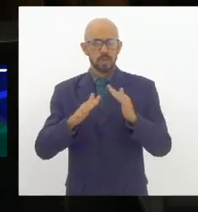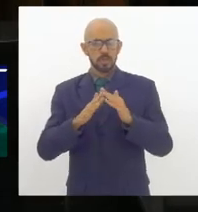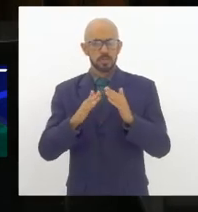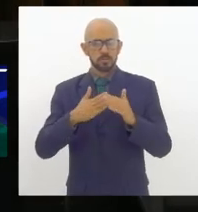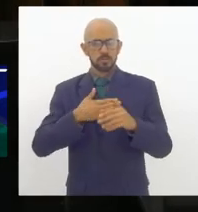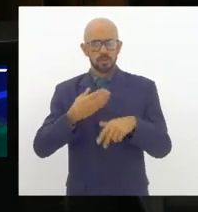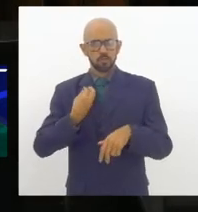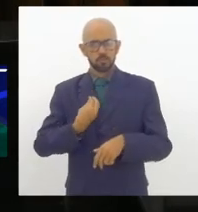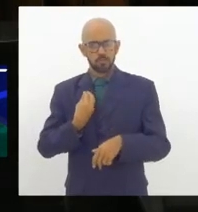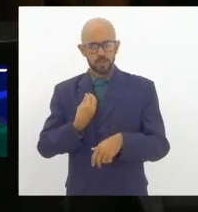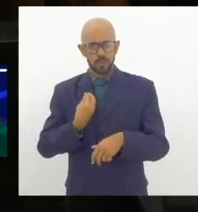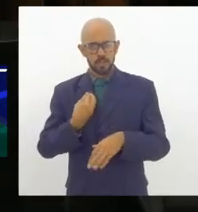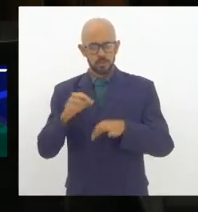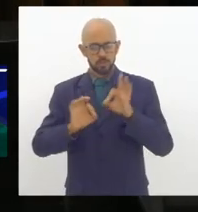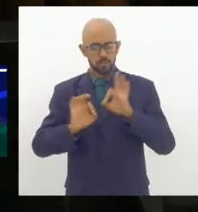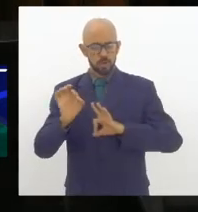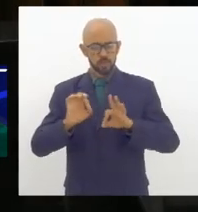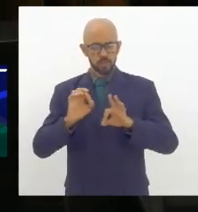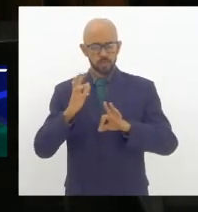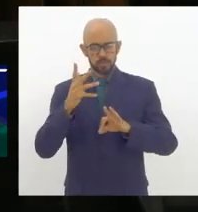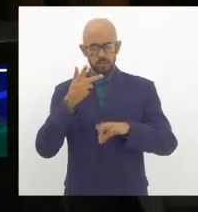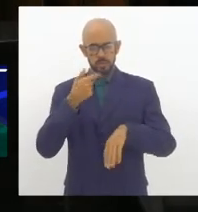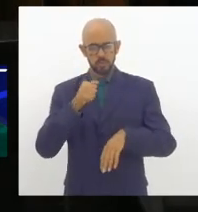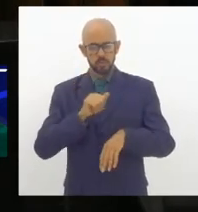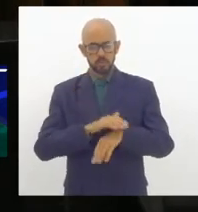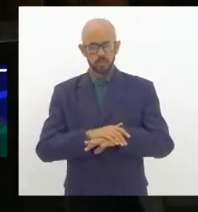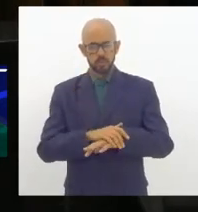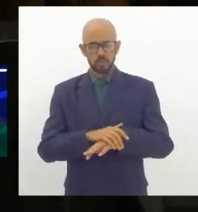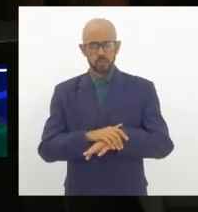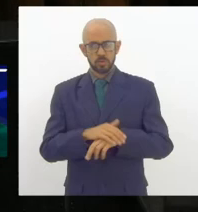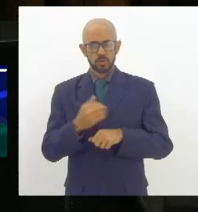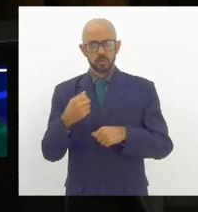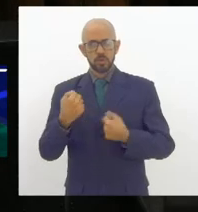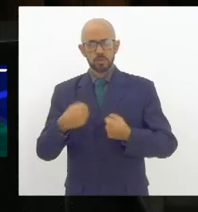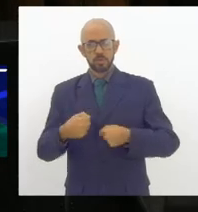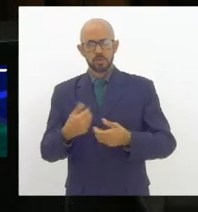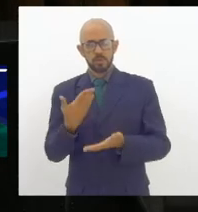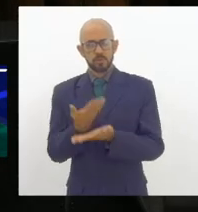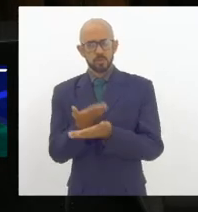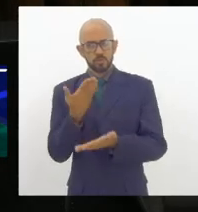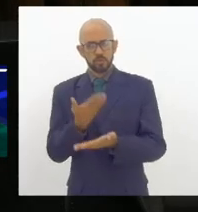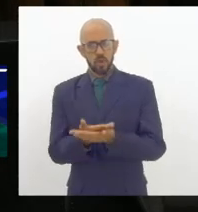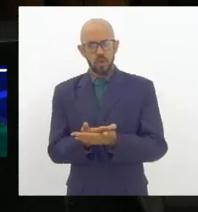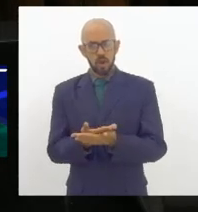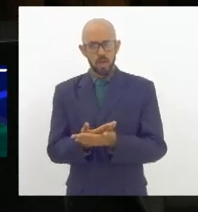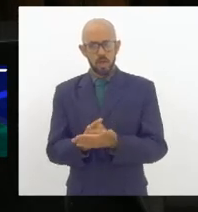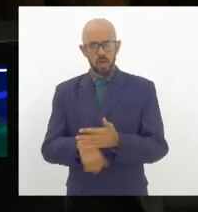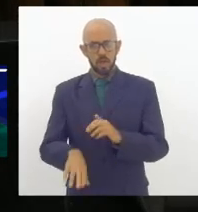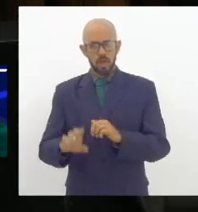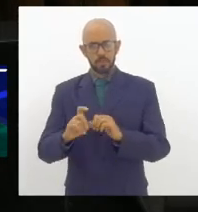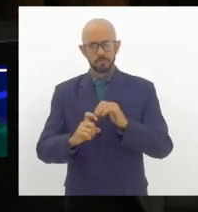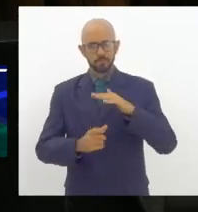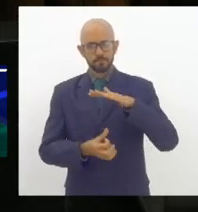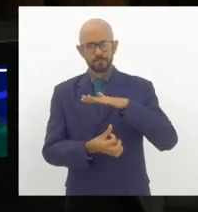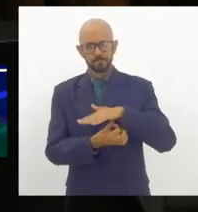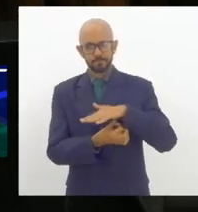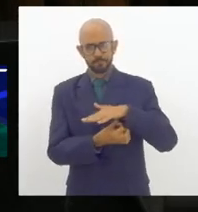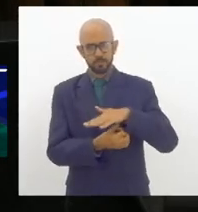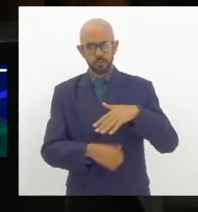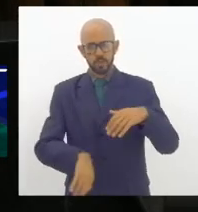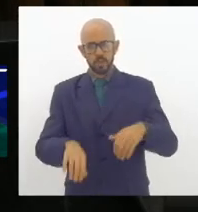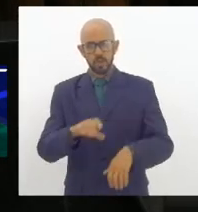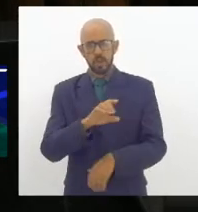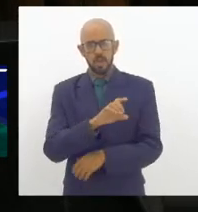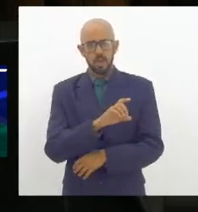era lindo o projeto tinha que constar escola posto de saúde de pior da